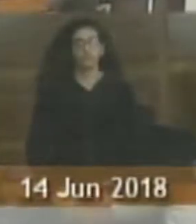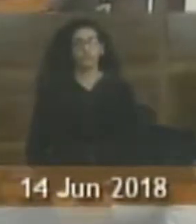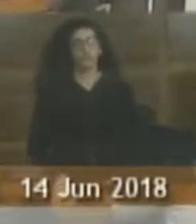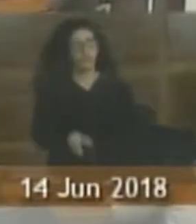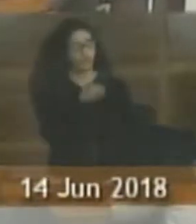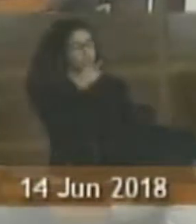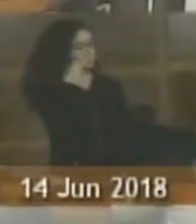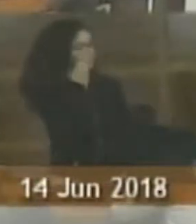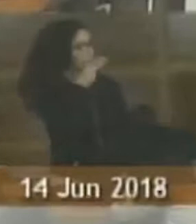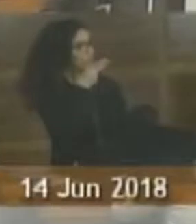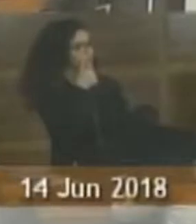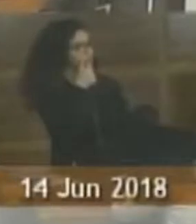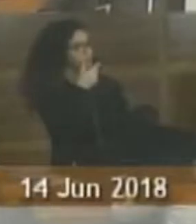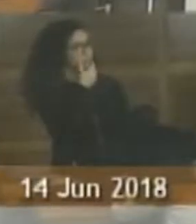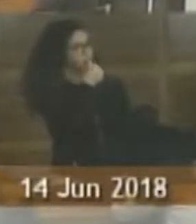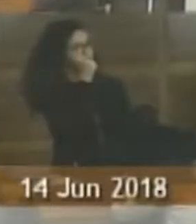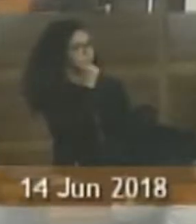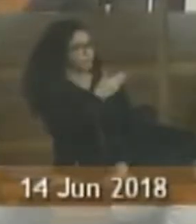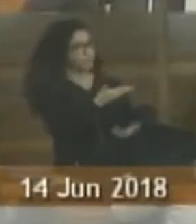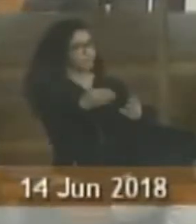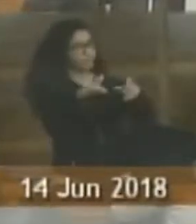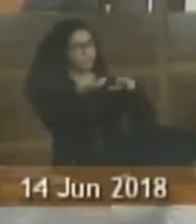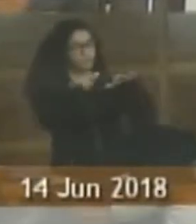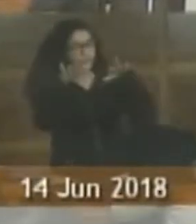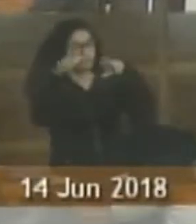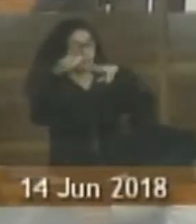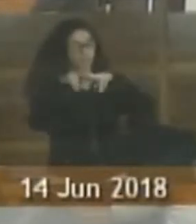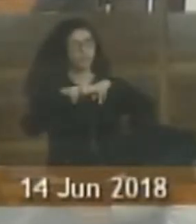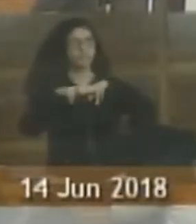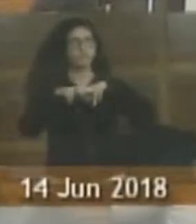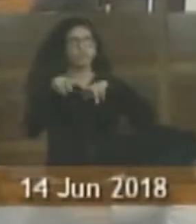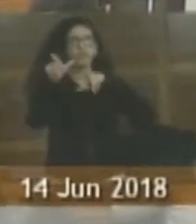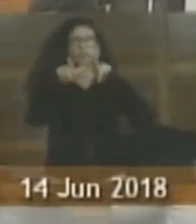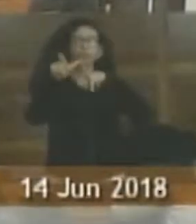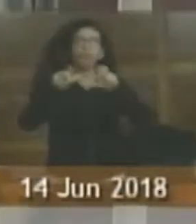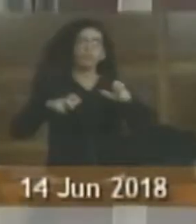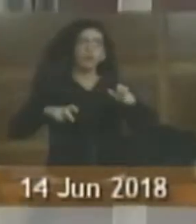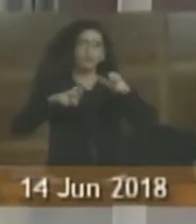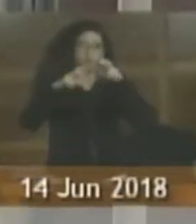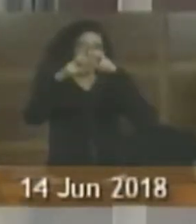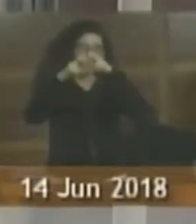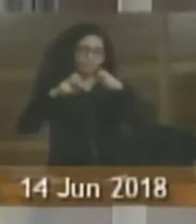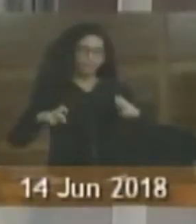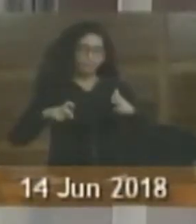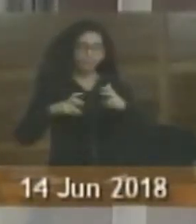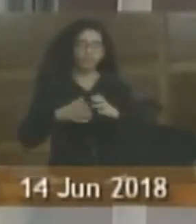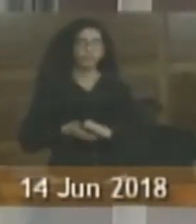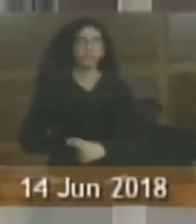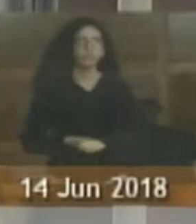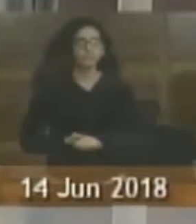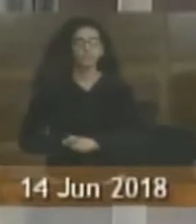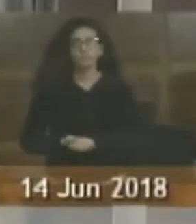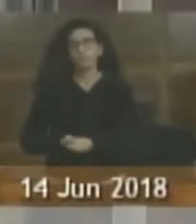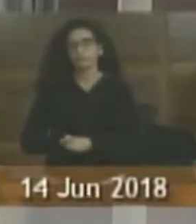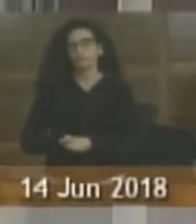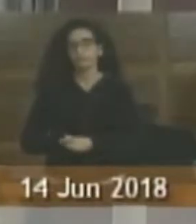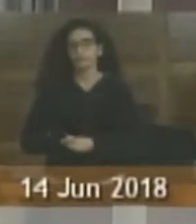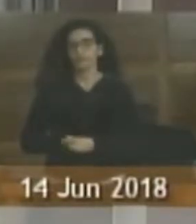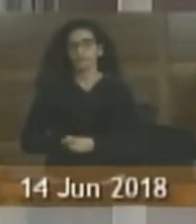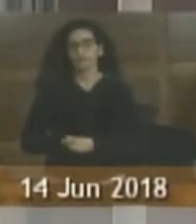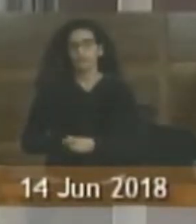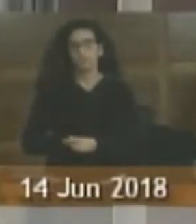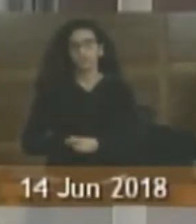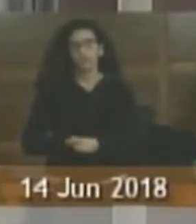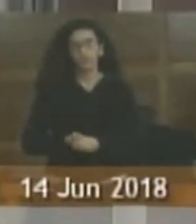Vereadoras, vereadores, vocês que aqui estão nos assistindo no nosso plenário, telespectadores da TV Câmara, aqueles